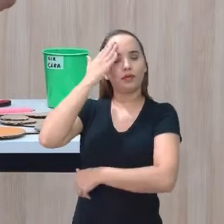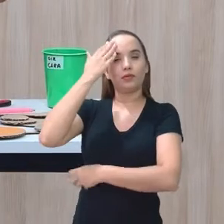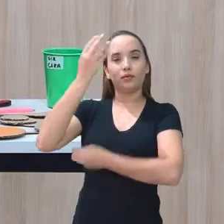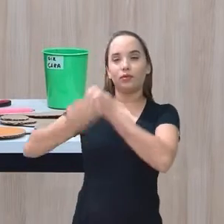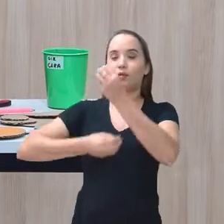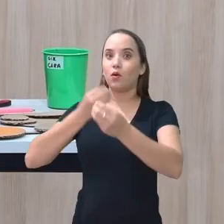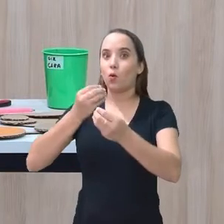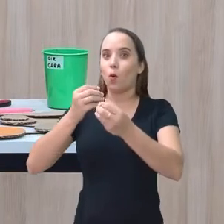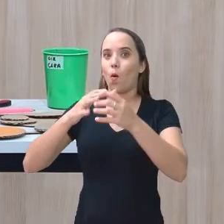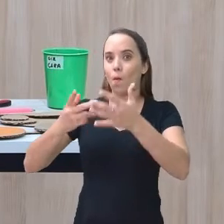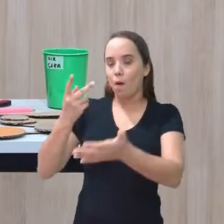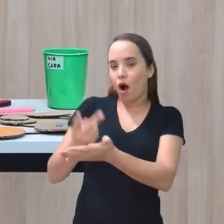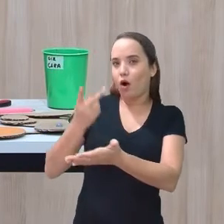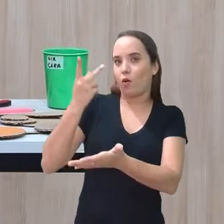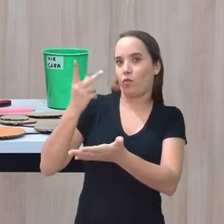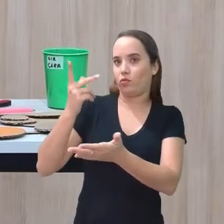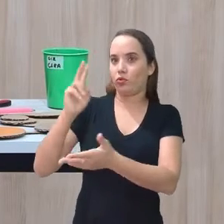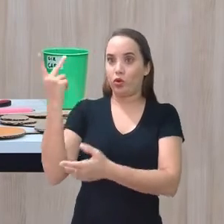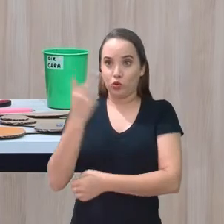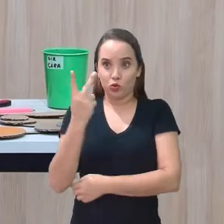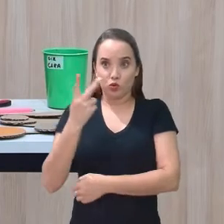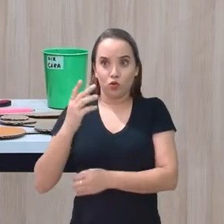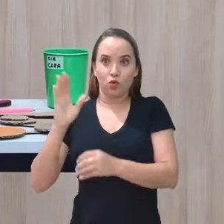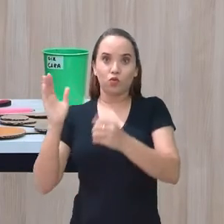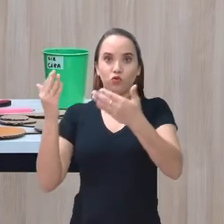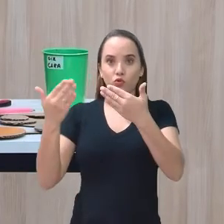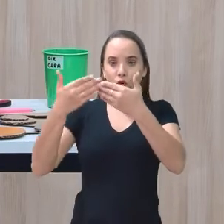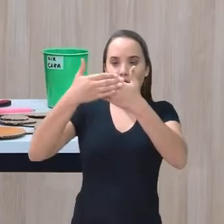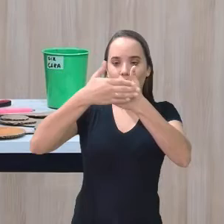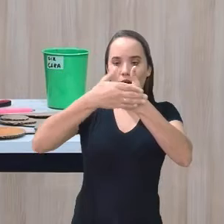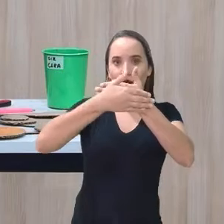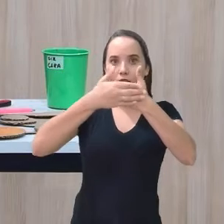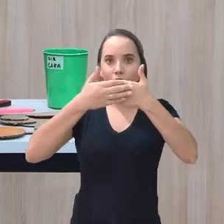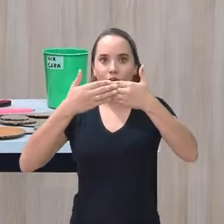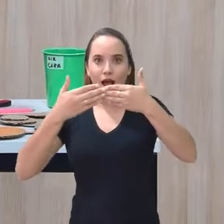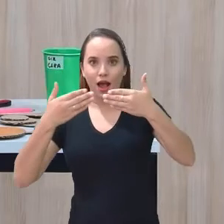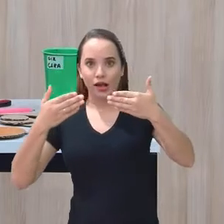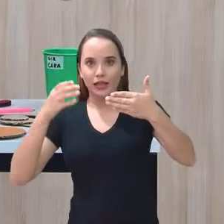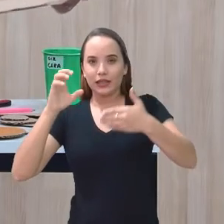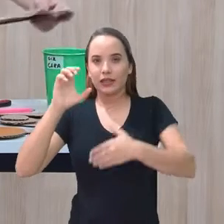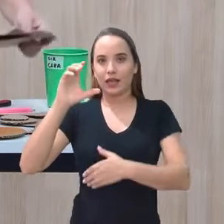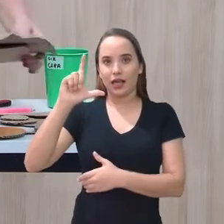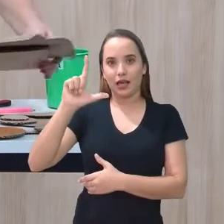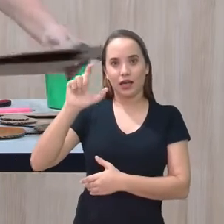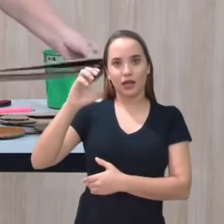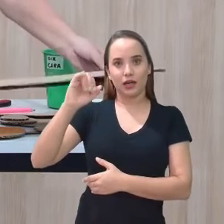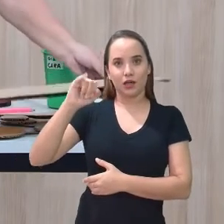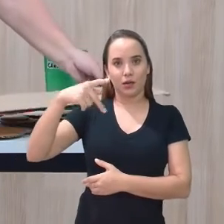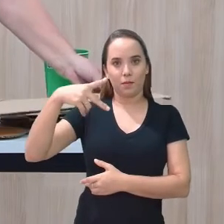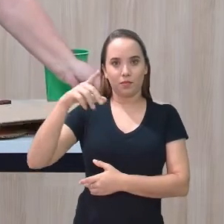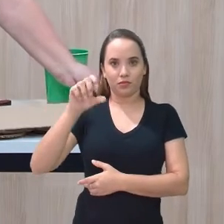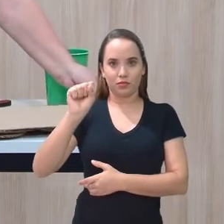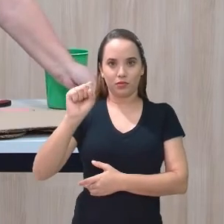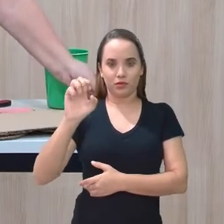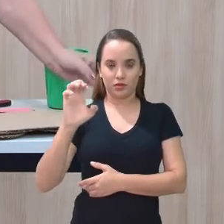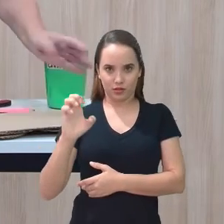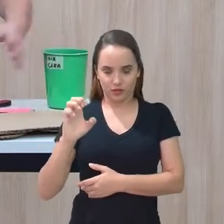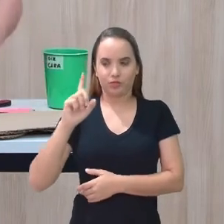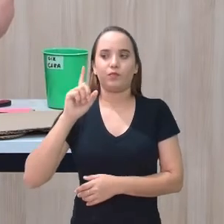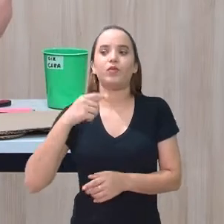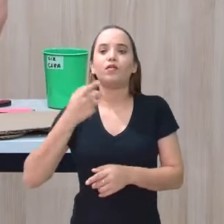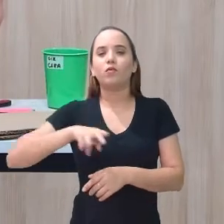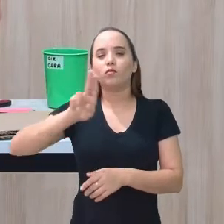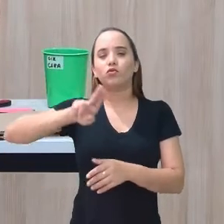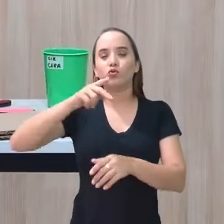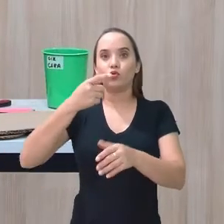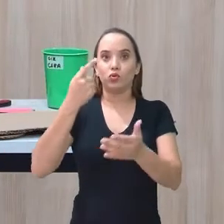lunar. E nós vamos precisar de papelão, tá? Que vocês podem aí desmontar uma caixa.